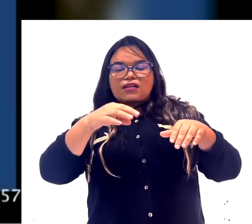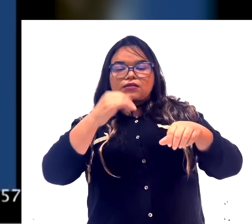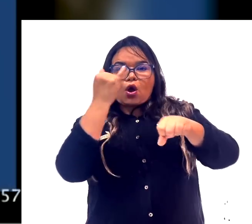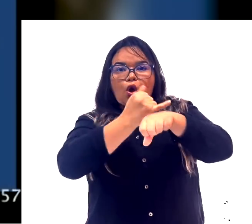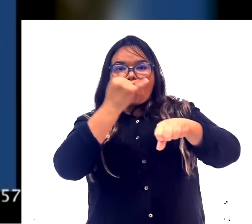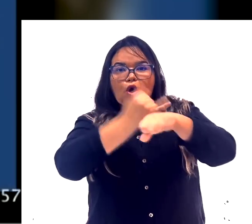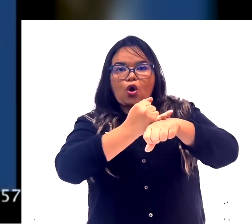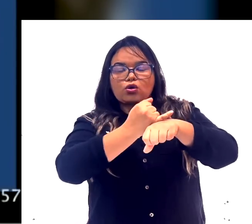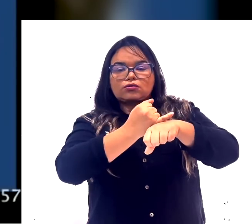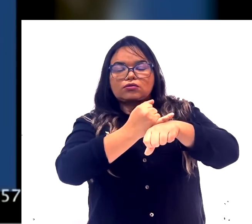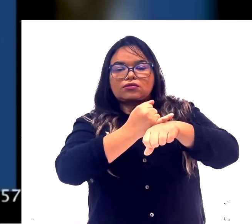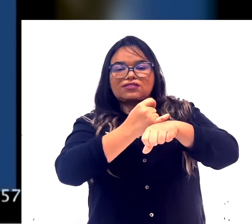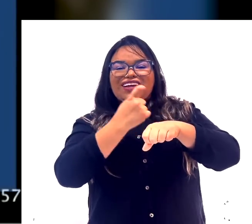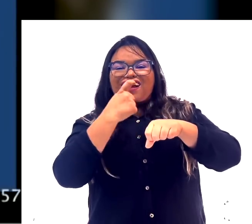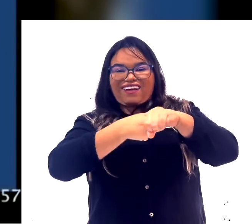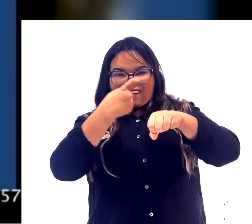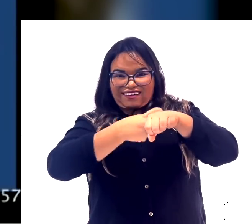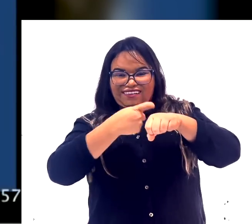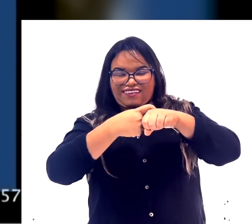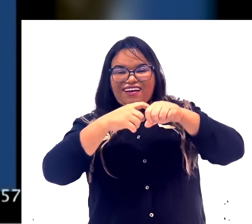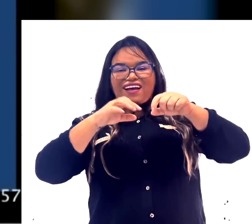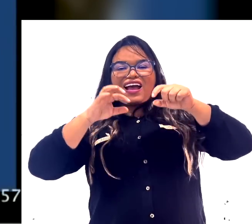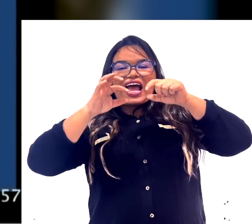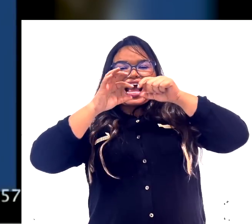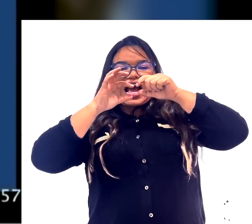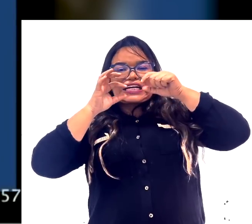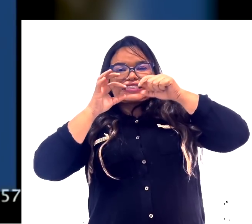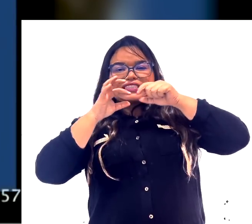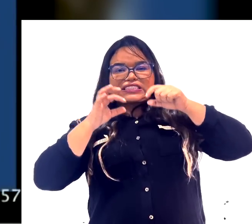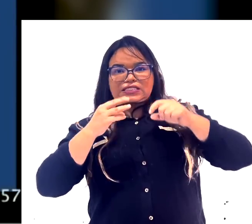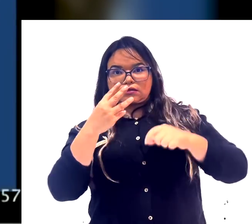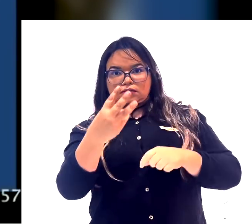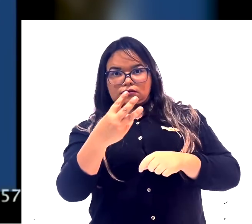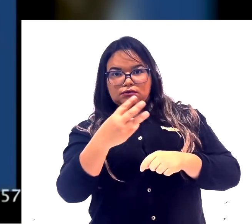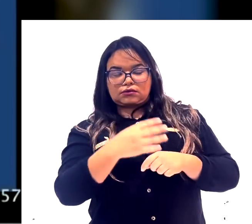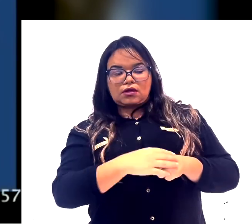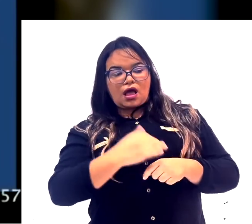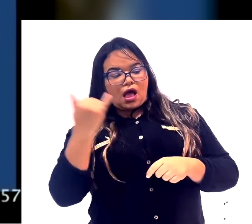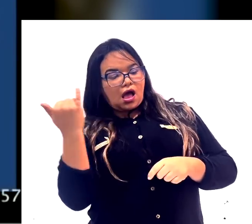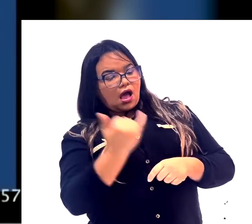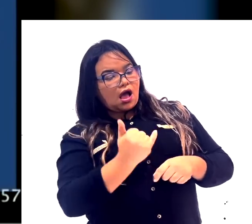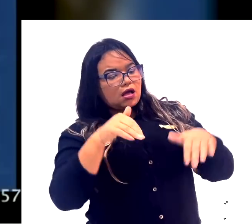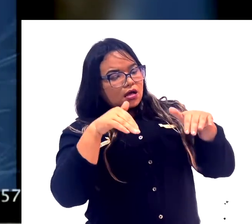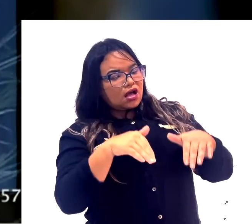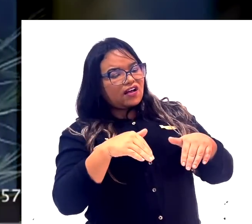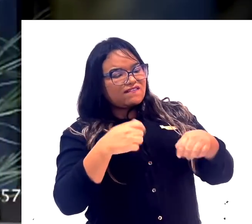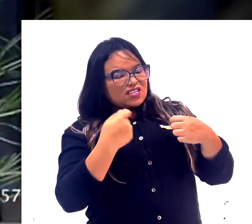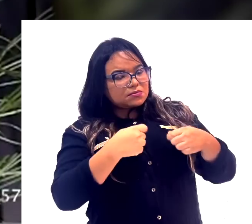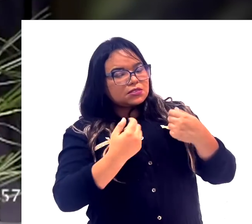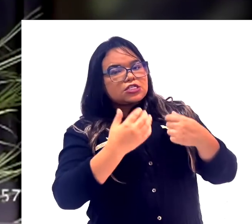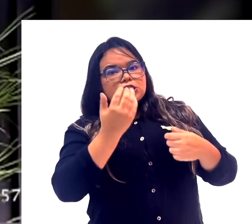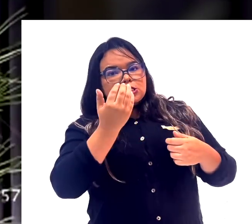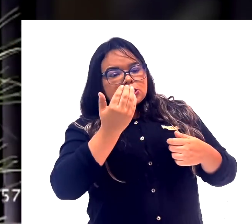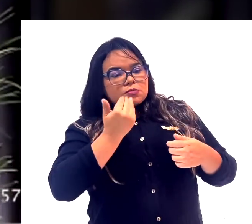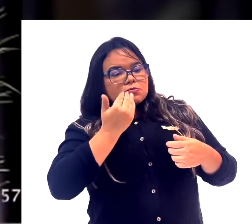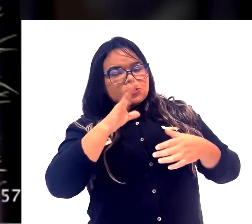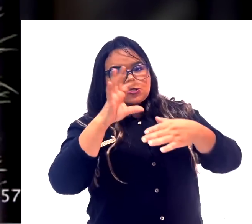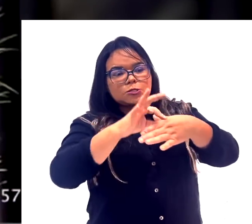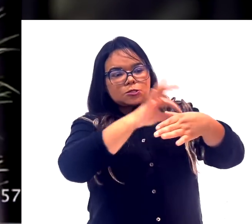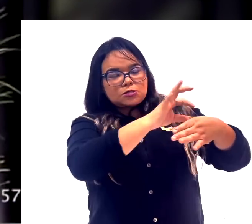entre os seus dentes. E foi-lhe dito assim: levanta-te e devora muita carne. Daniel 7, verso 5.